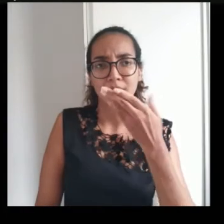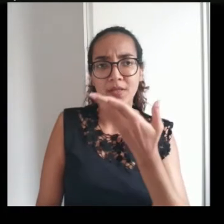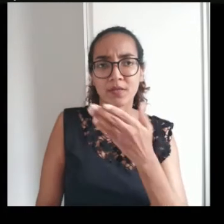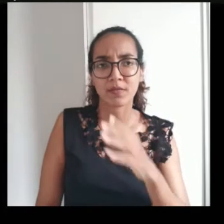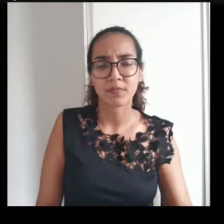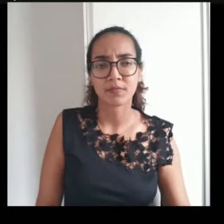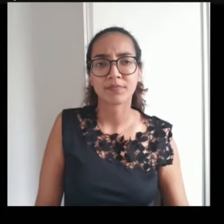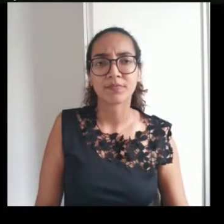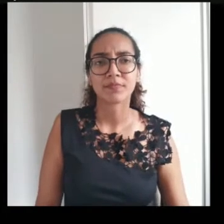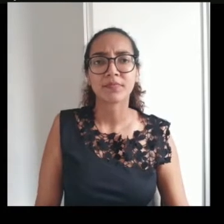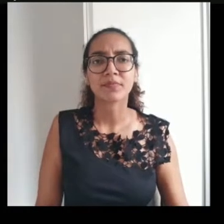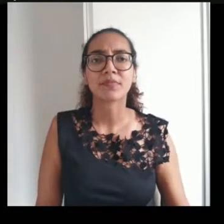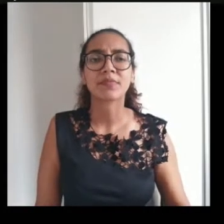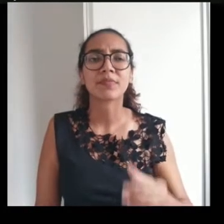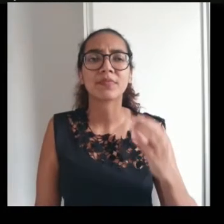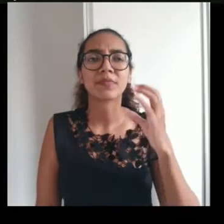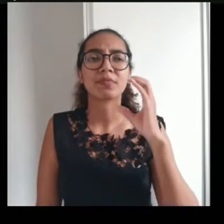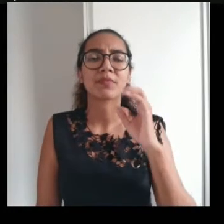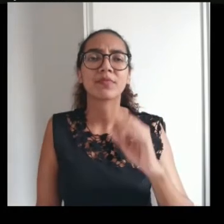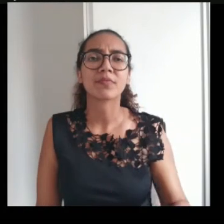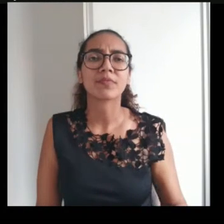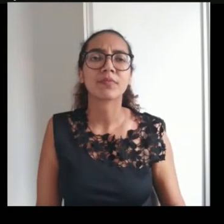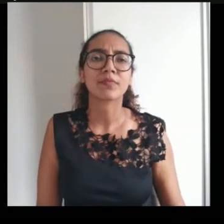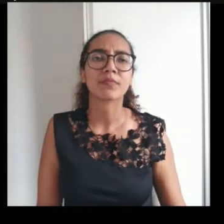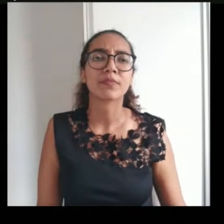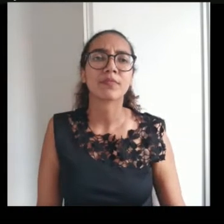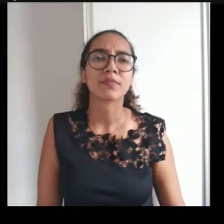CRUD significa create, read,